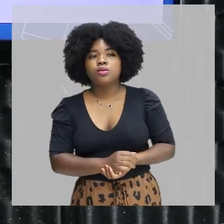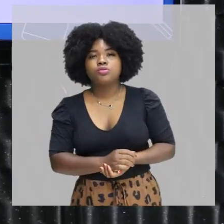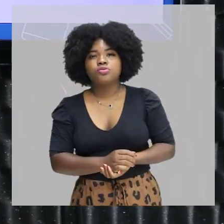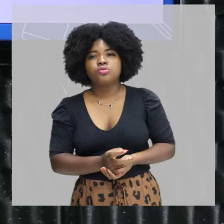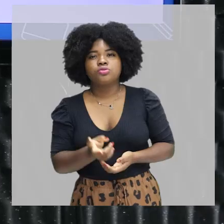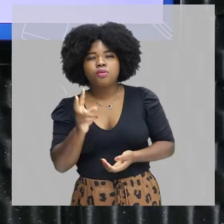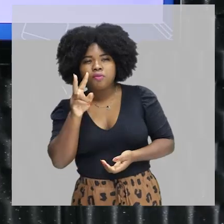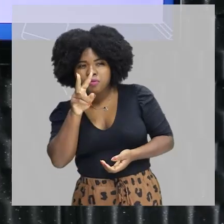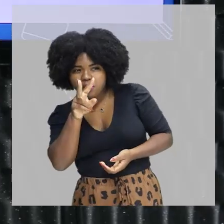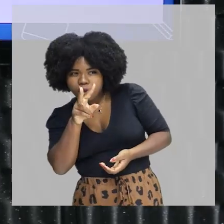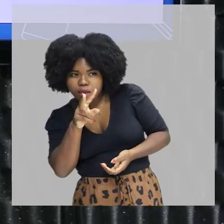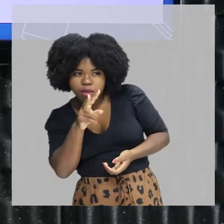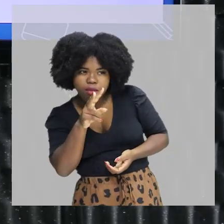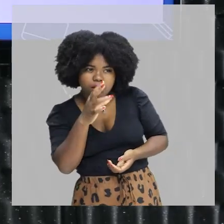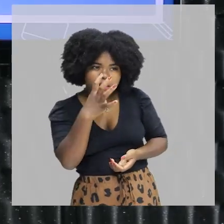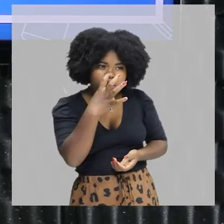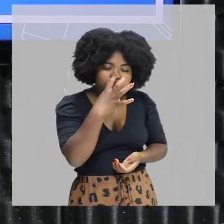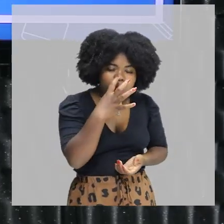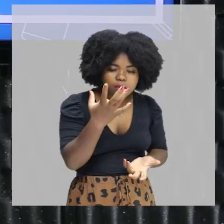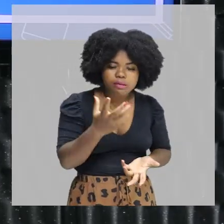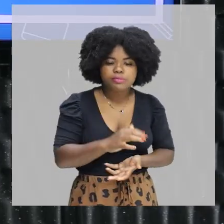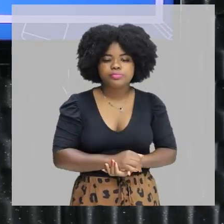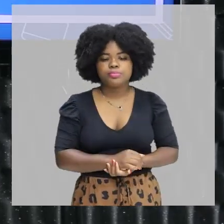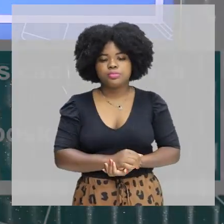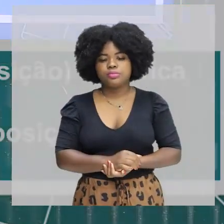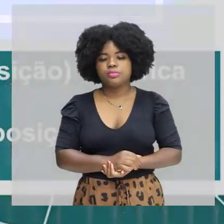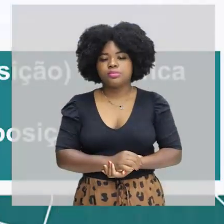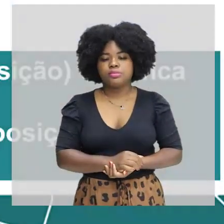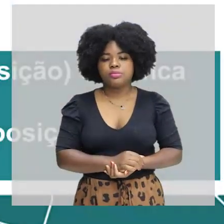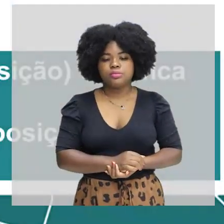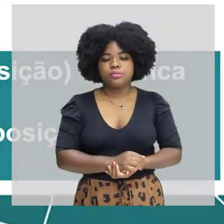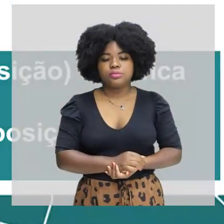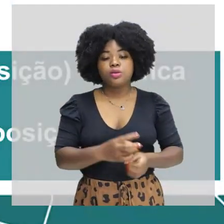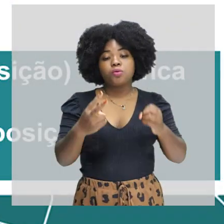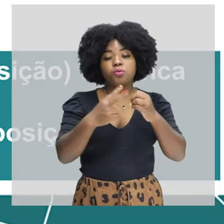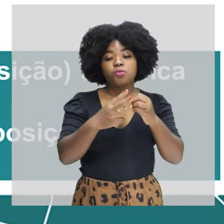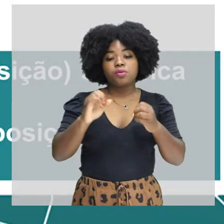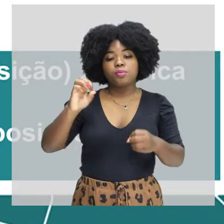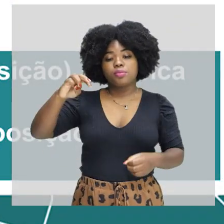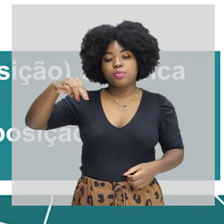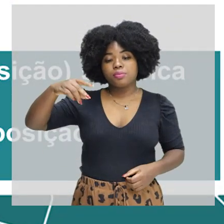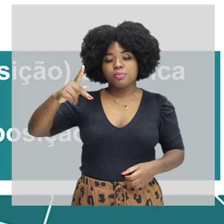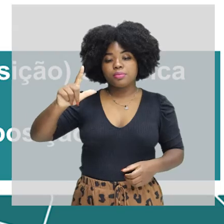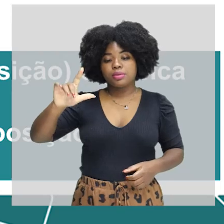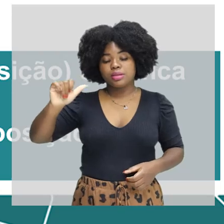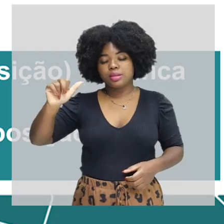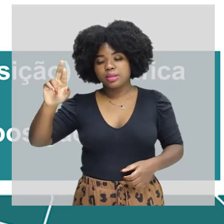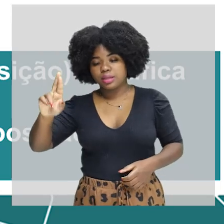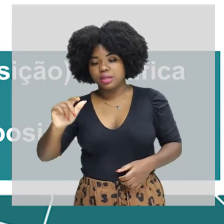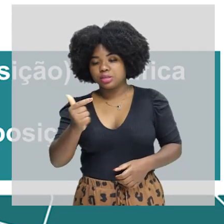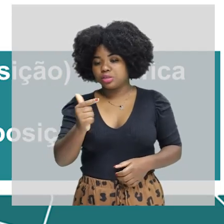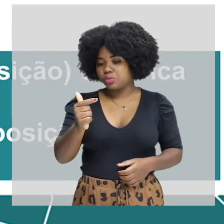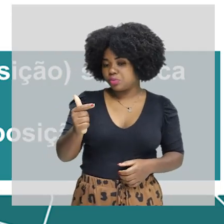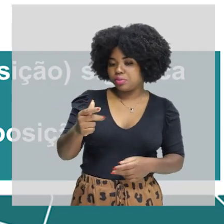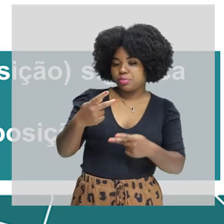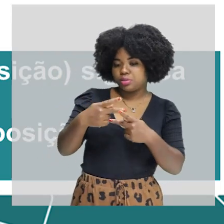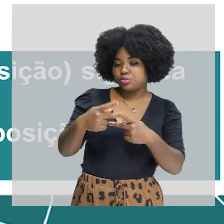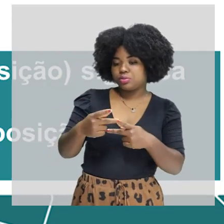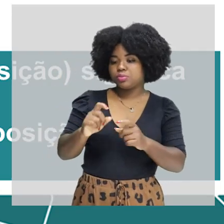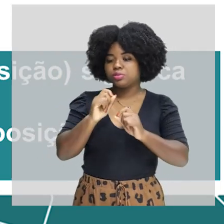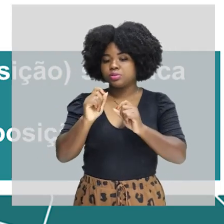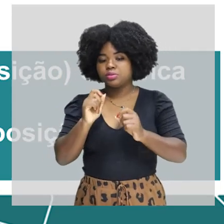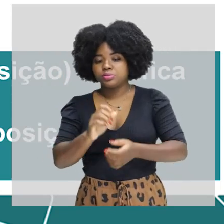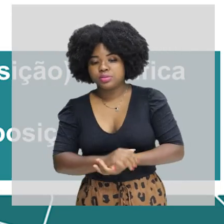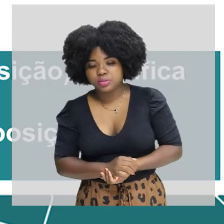mirar, tá? E a gente tem que ver. E aqui, no caso, o verbo implicar, tá? Sem preposição significa